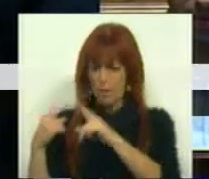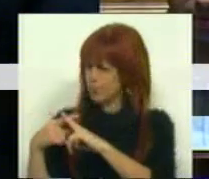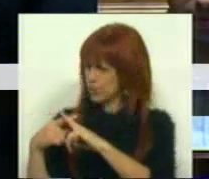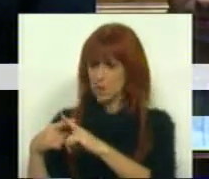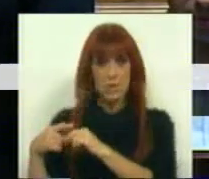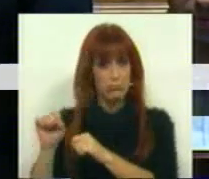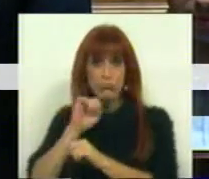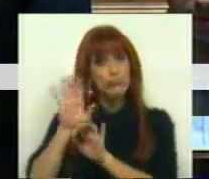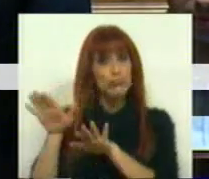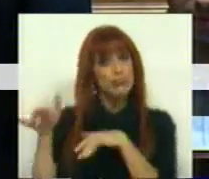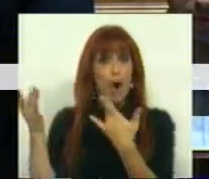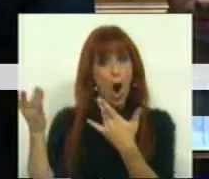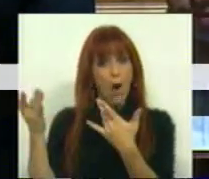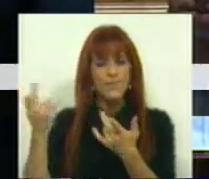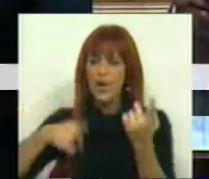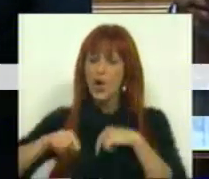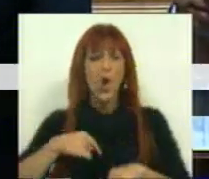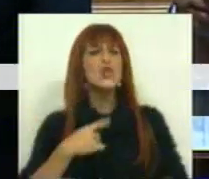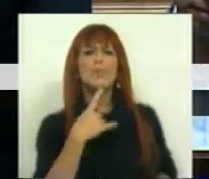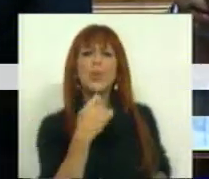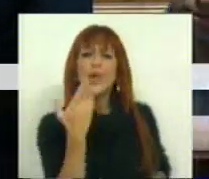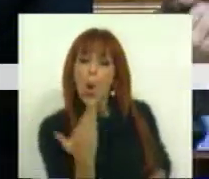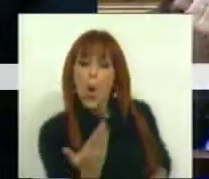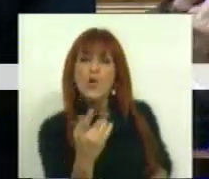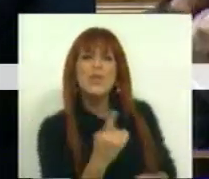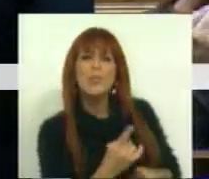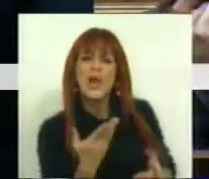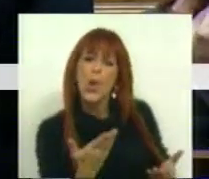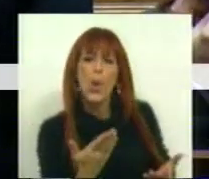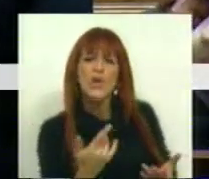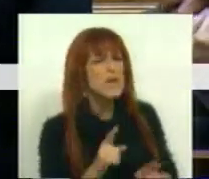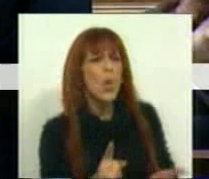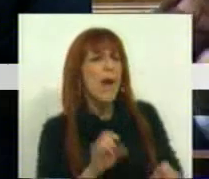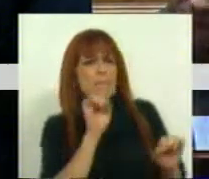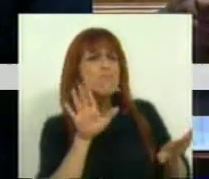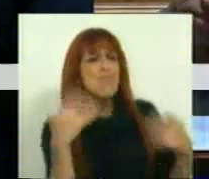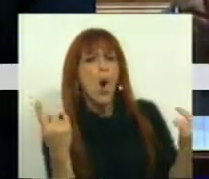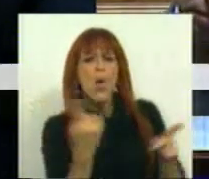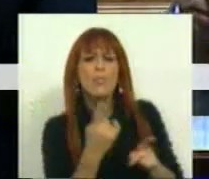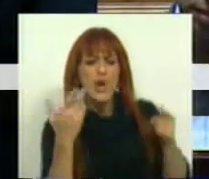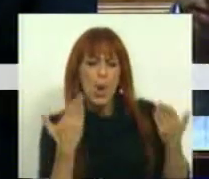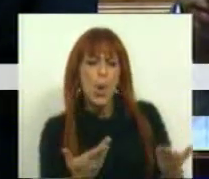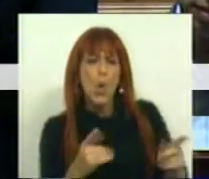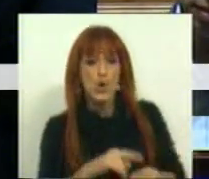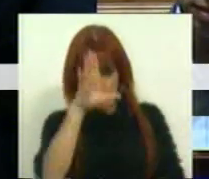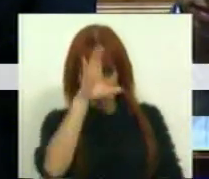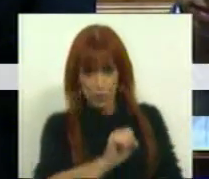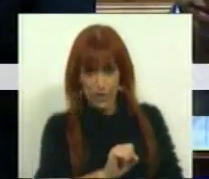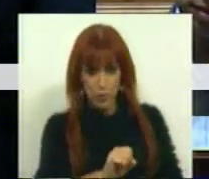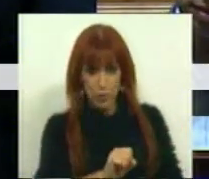positivo e possível. O que nós hoje lhe perguntamos é porque é que hoje deixou de ser possível. Porque é que hoje o